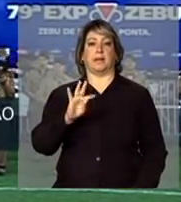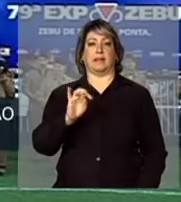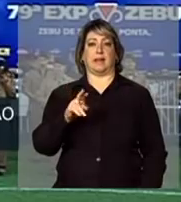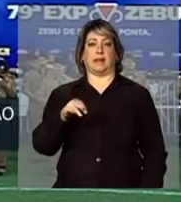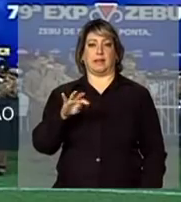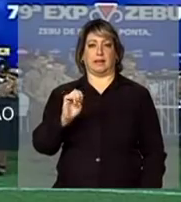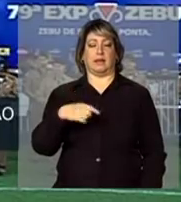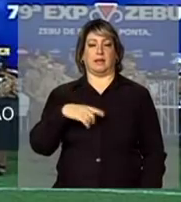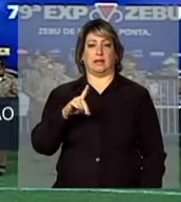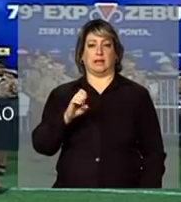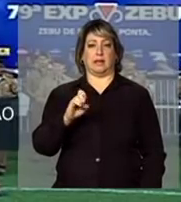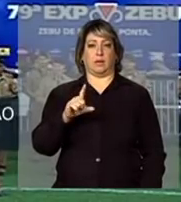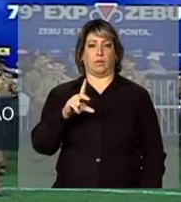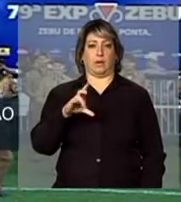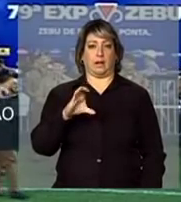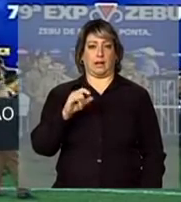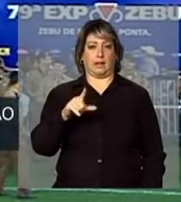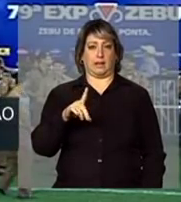Neuclides Santos.